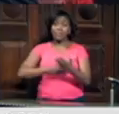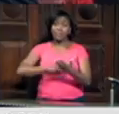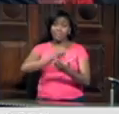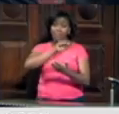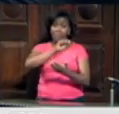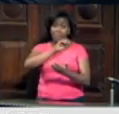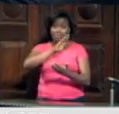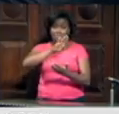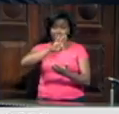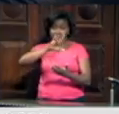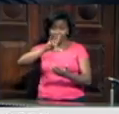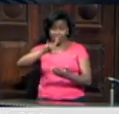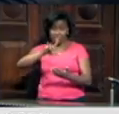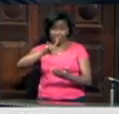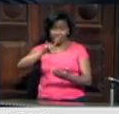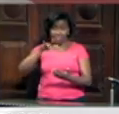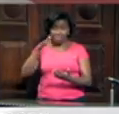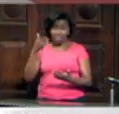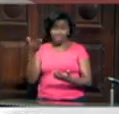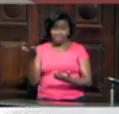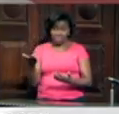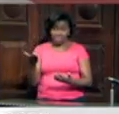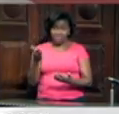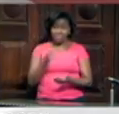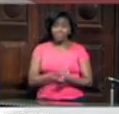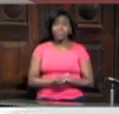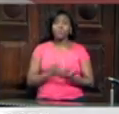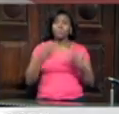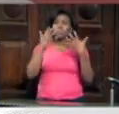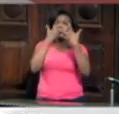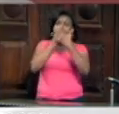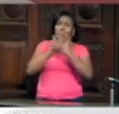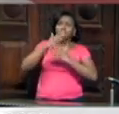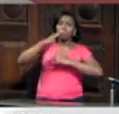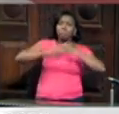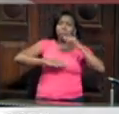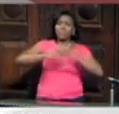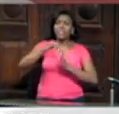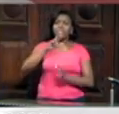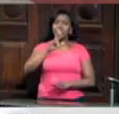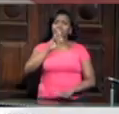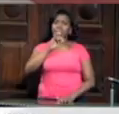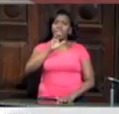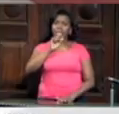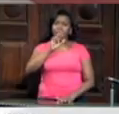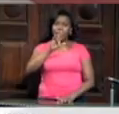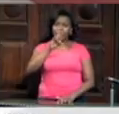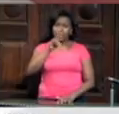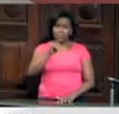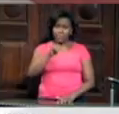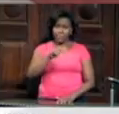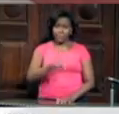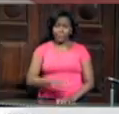de Letras, o musicólogo brasileiro, o senhor Ricardo Cravo Albim.